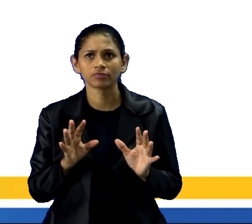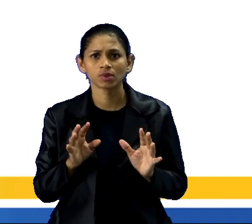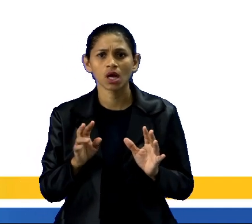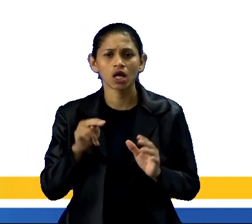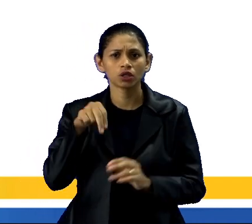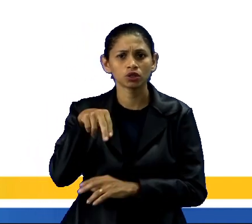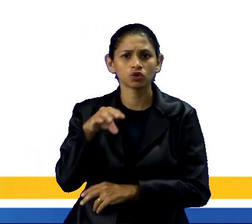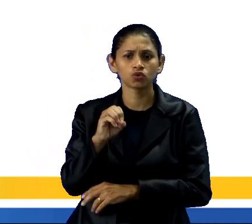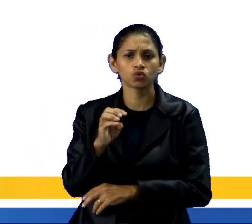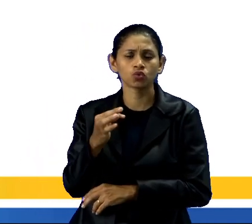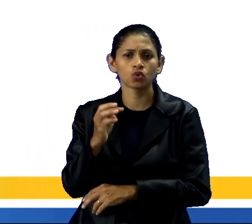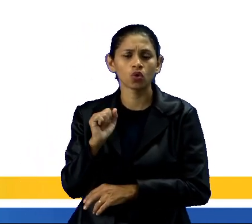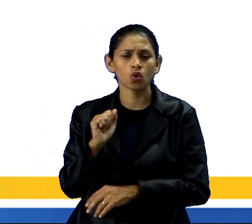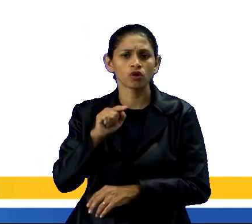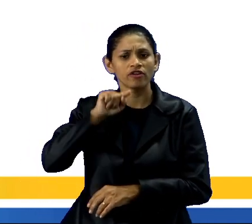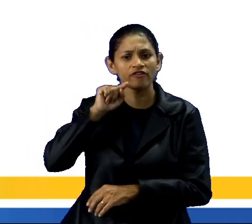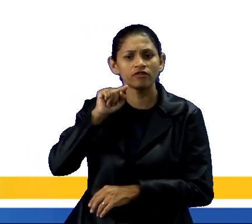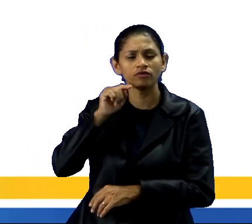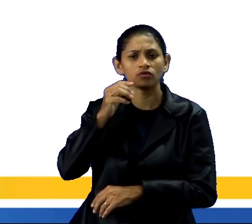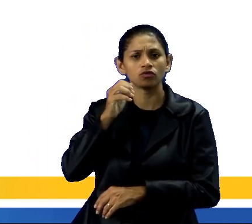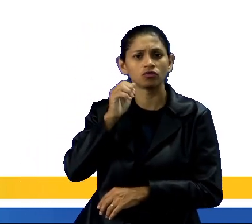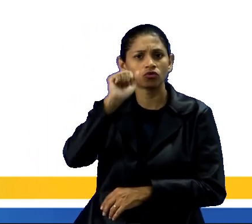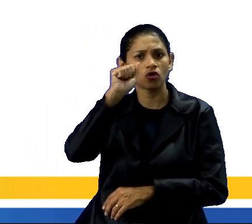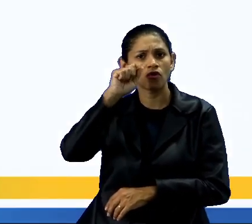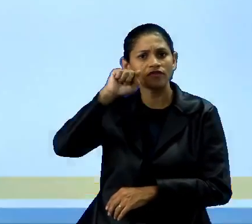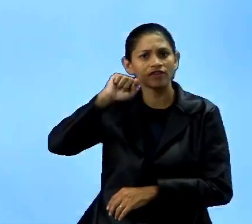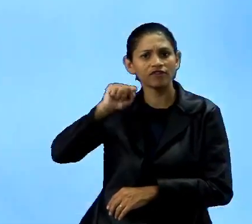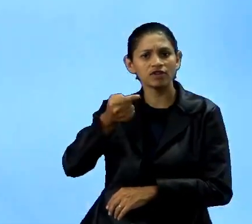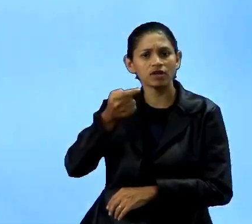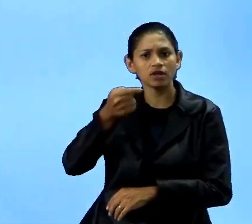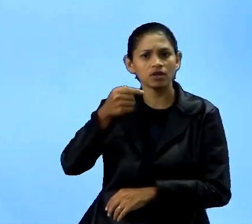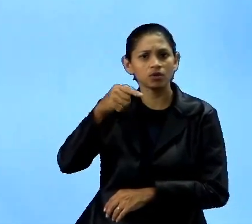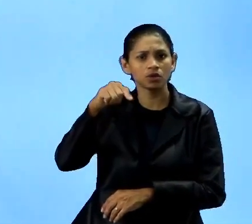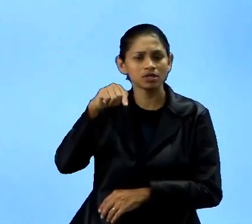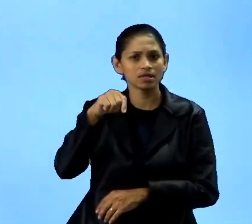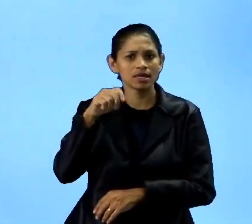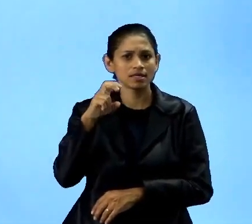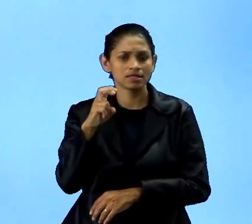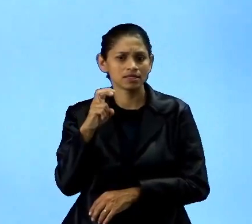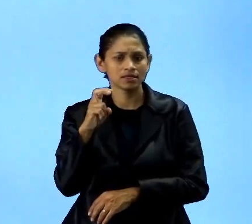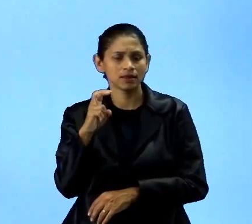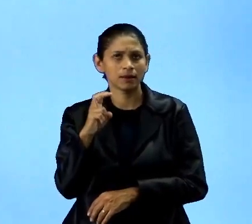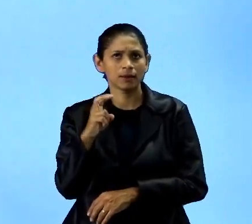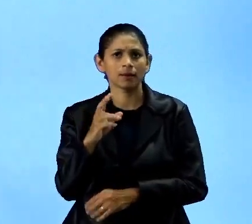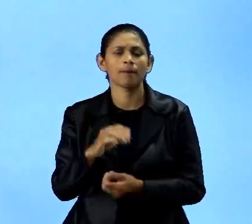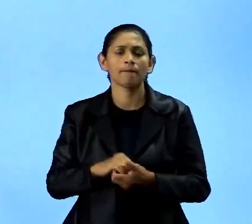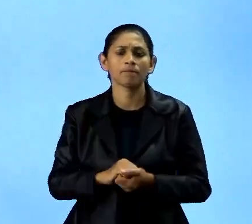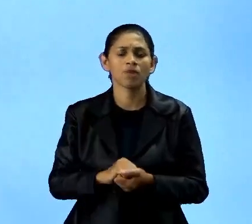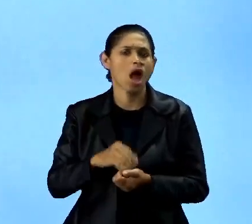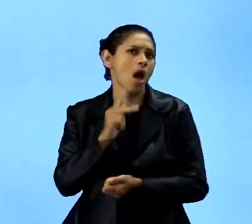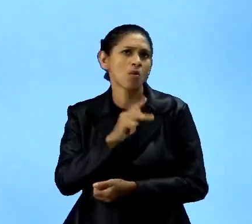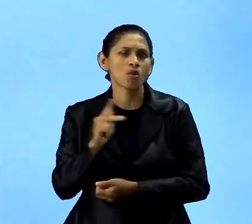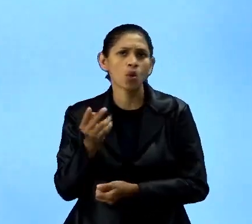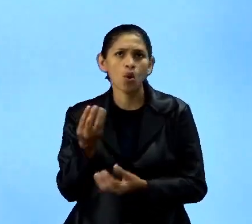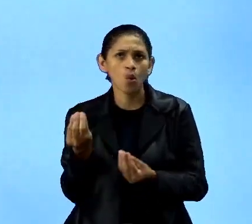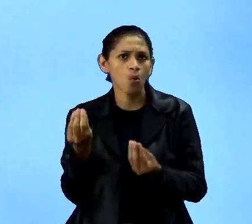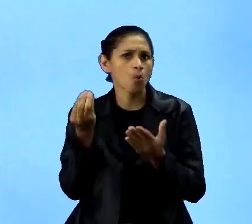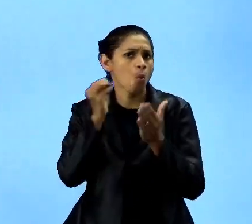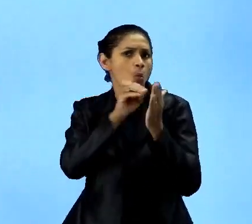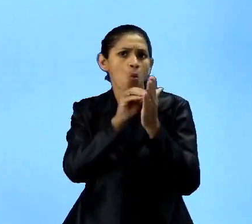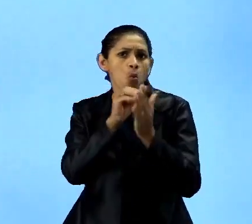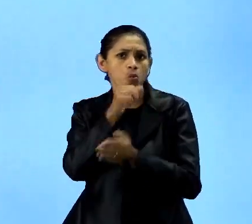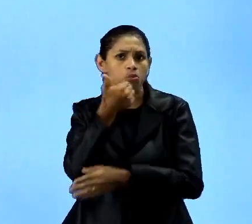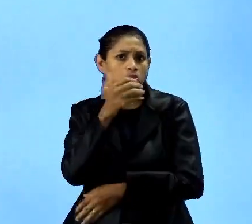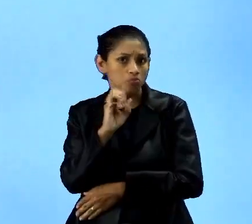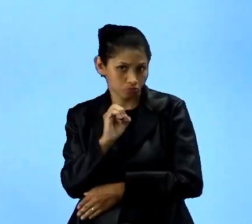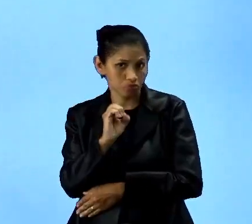era 9,75, a minha nota bimestral. E aí, a professora, ela colocou lá 10. Tudo bem,